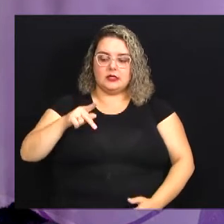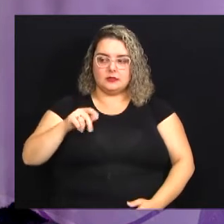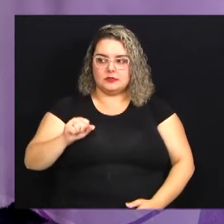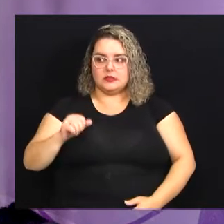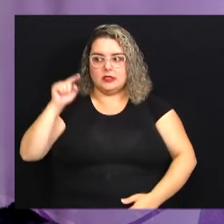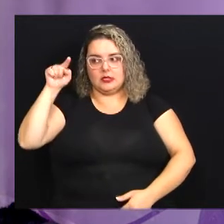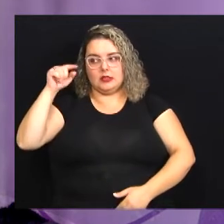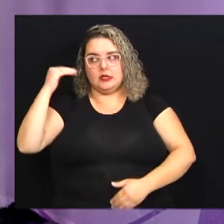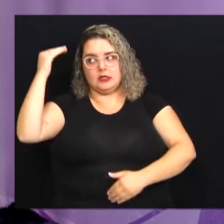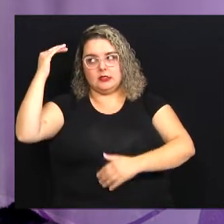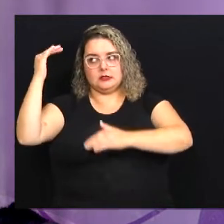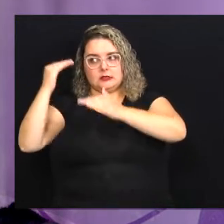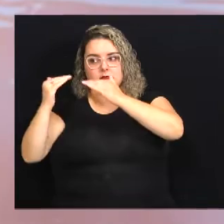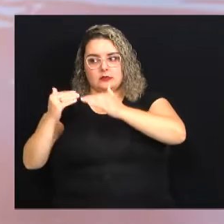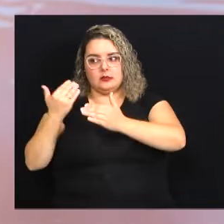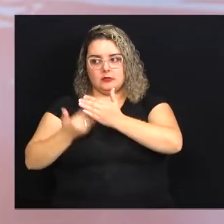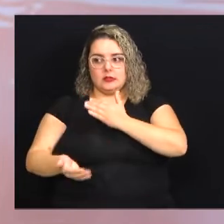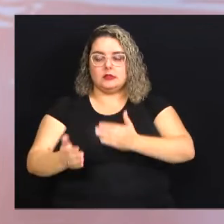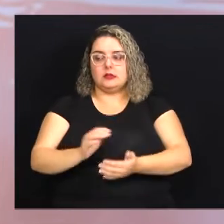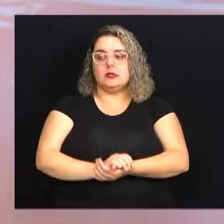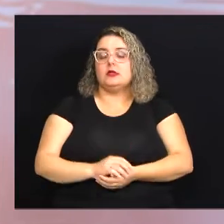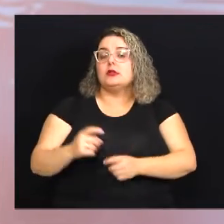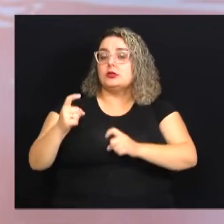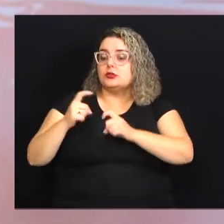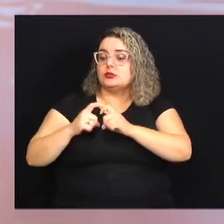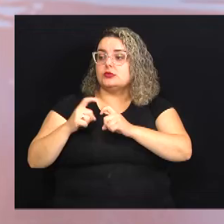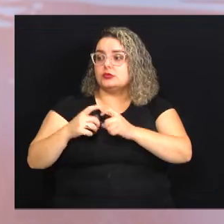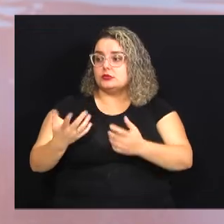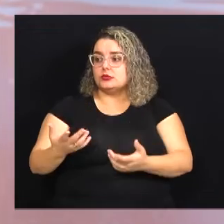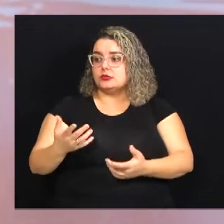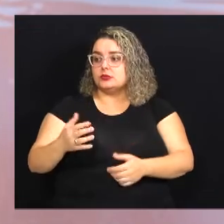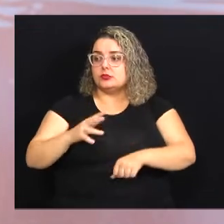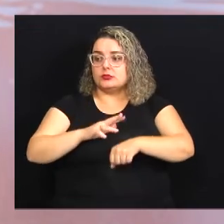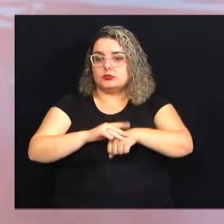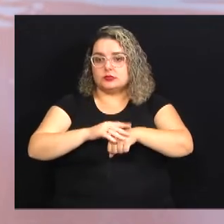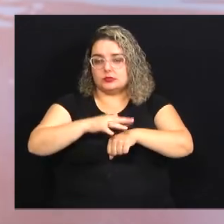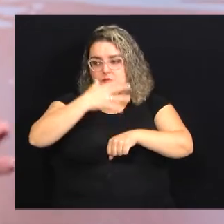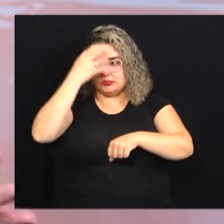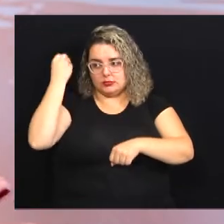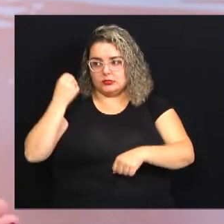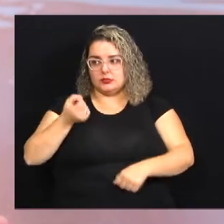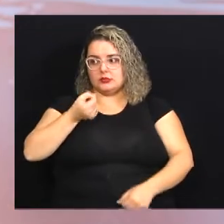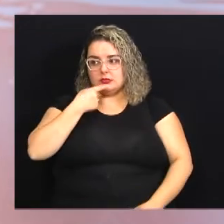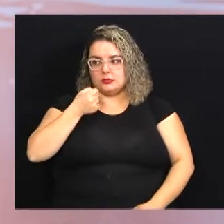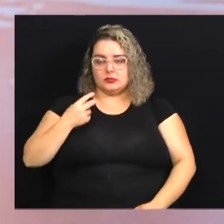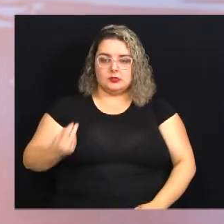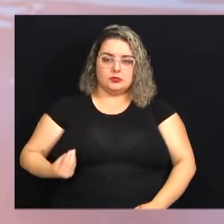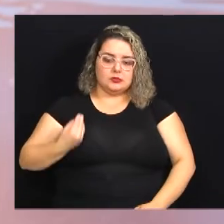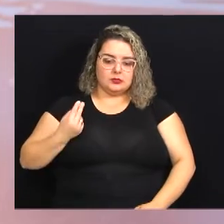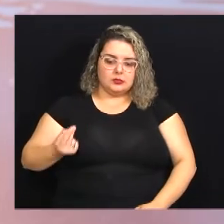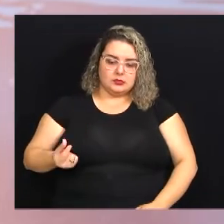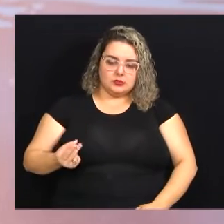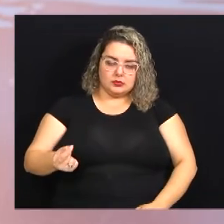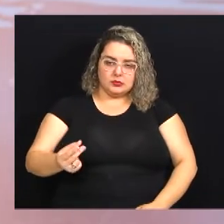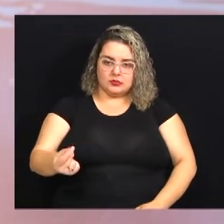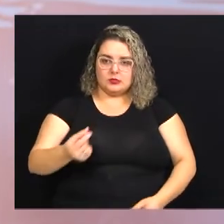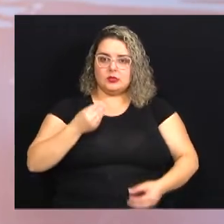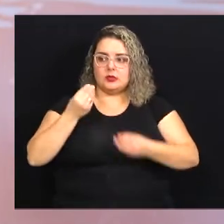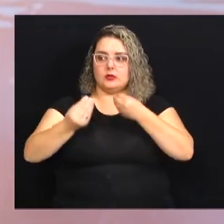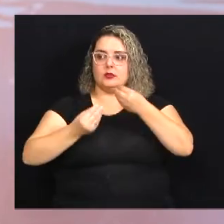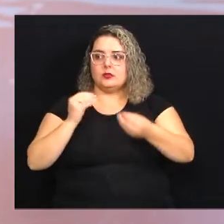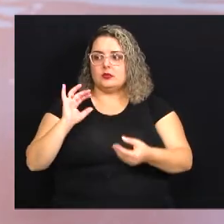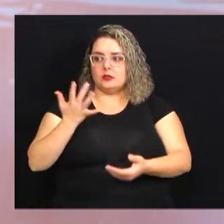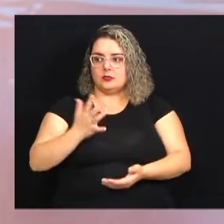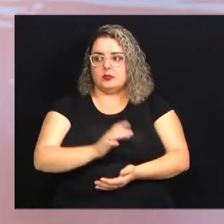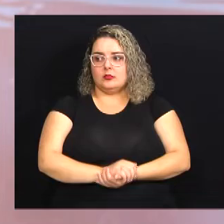está perdendo sinapse, entendeu? E doutora, a pessoa com Alzheimer, ela tem que tomar medicamento para o resto da vida?